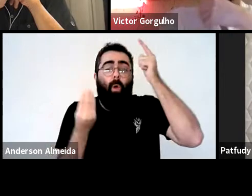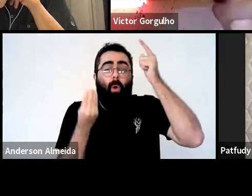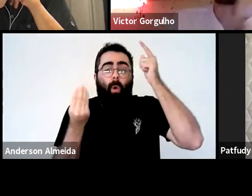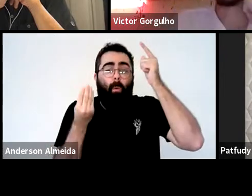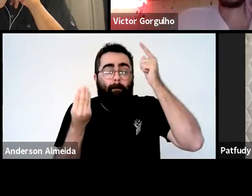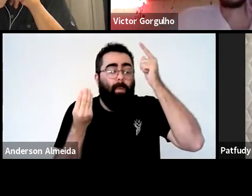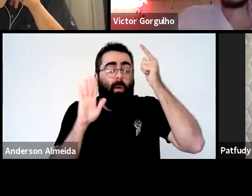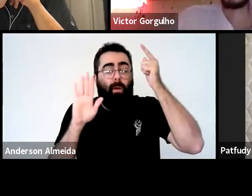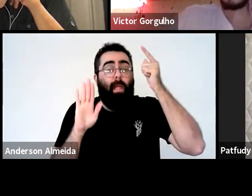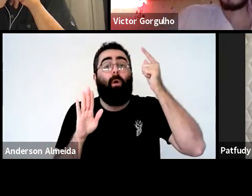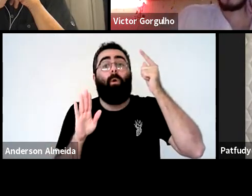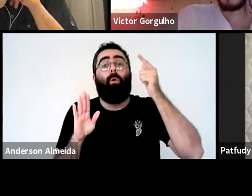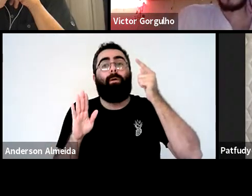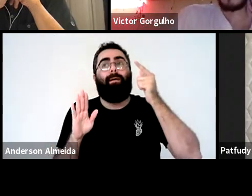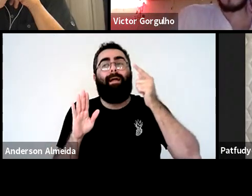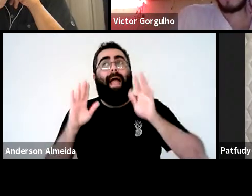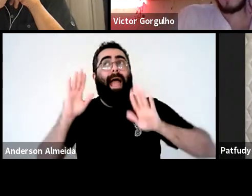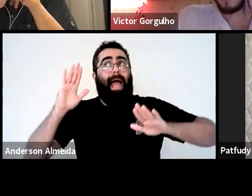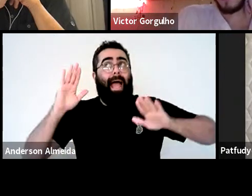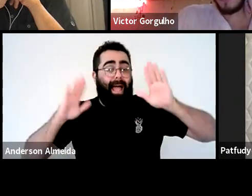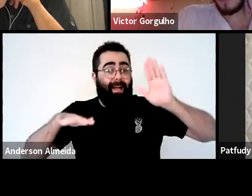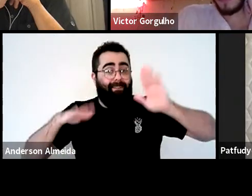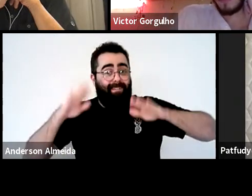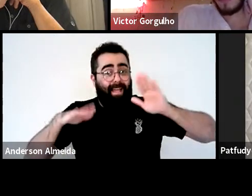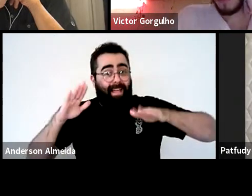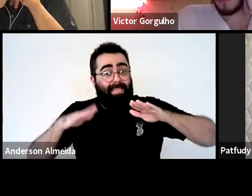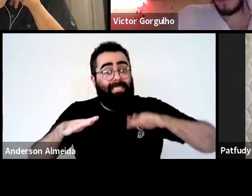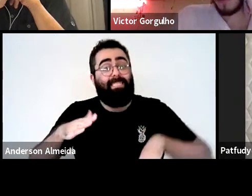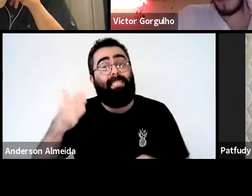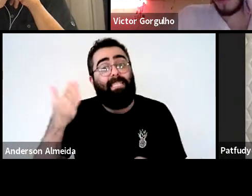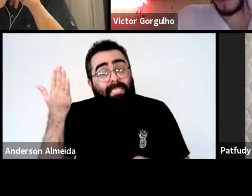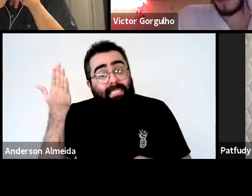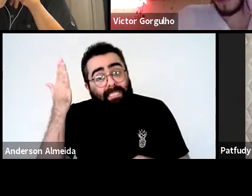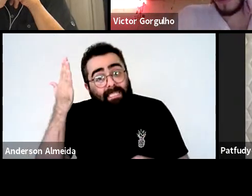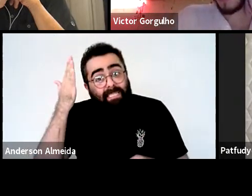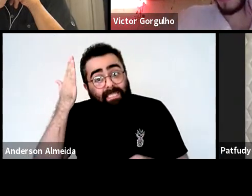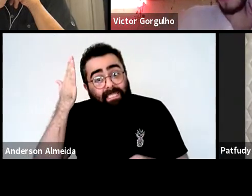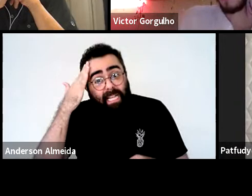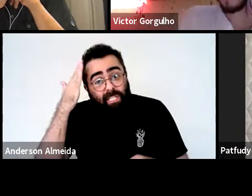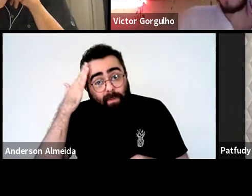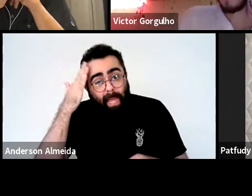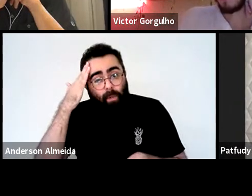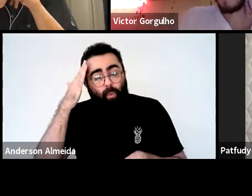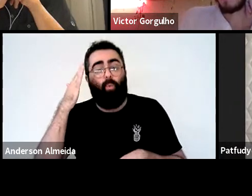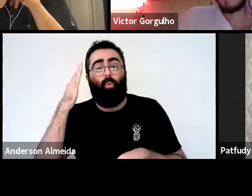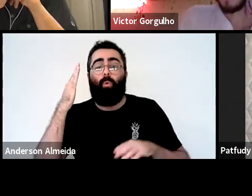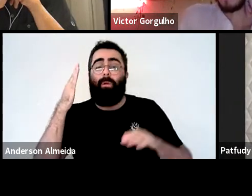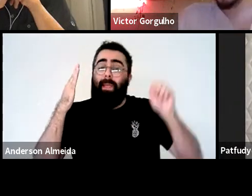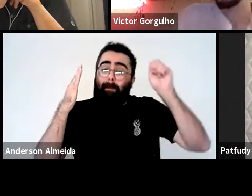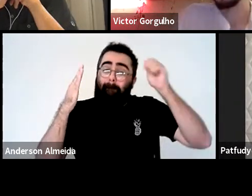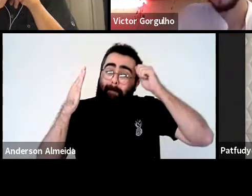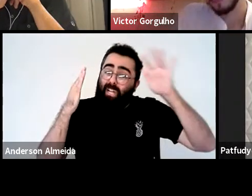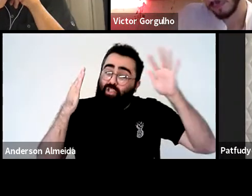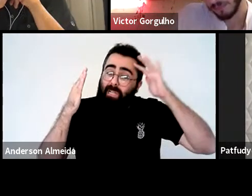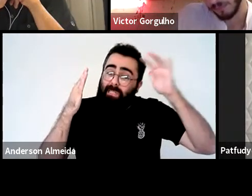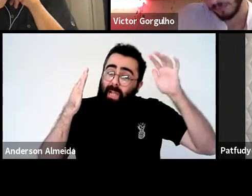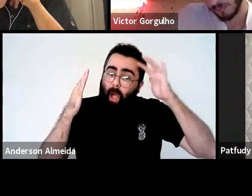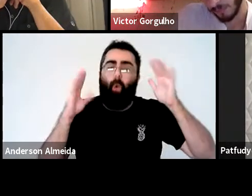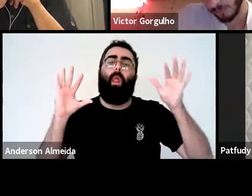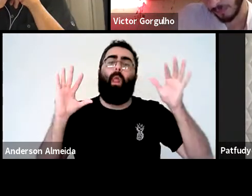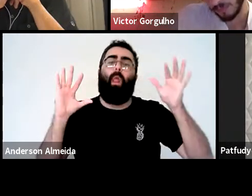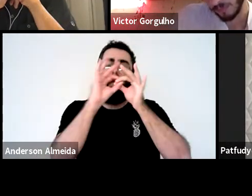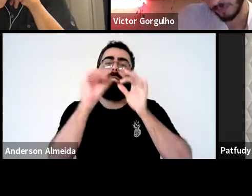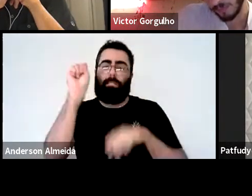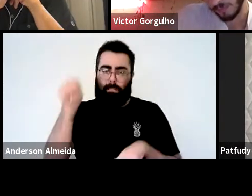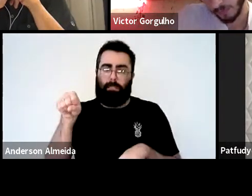o entendimento das ferramentas de recuperar a imaginação do entendimento. É isso que ela vai dizer. Eu acho que a imaginação